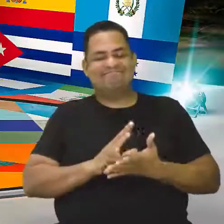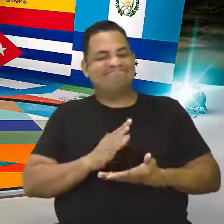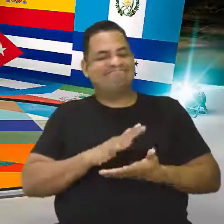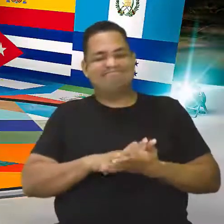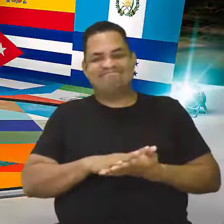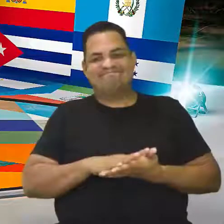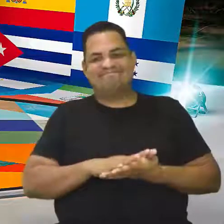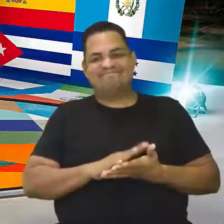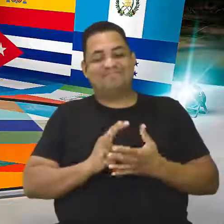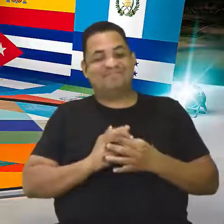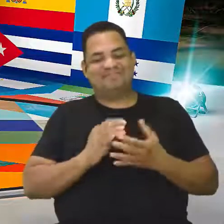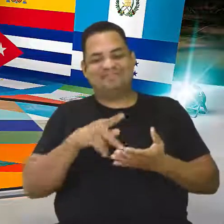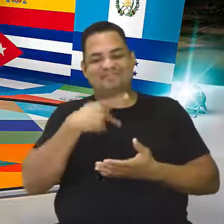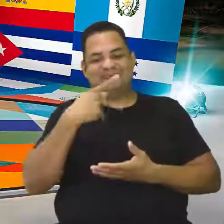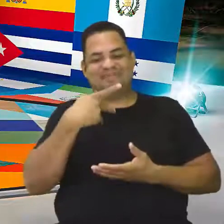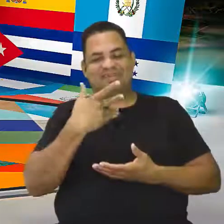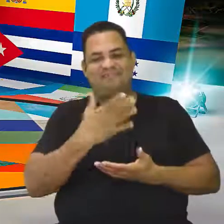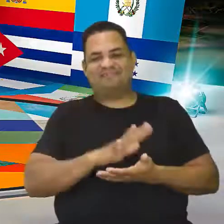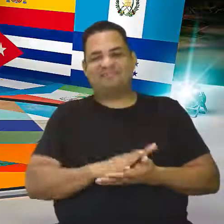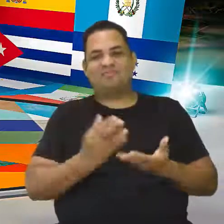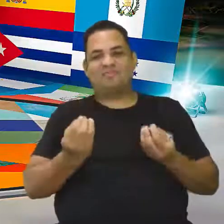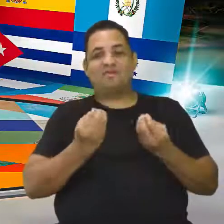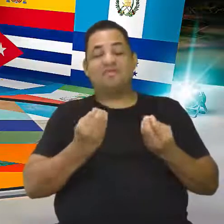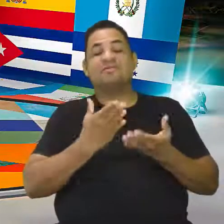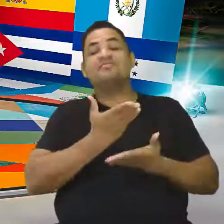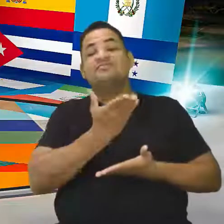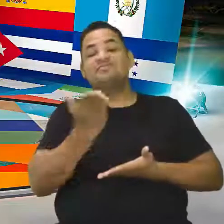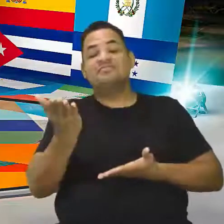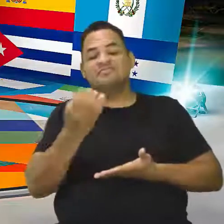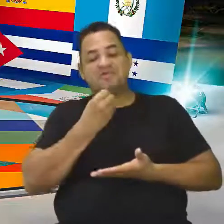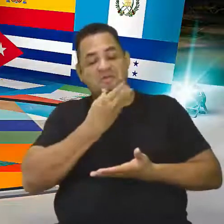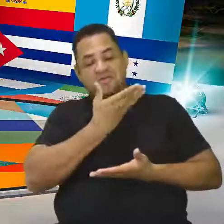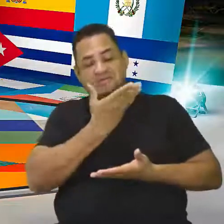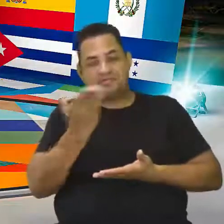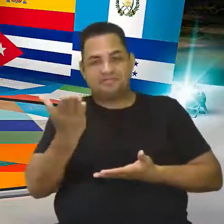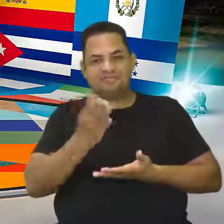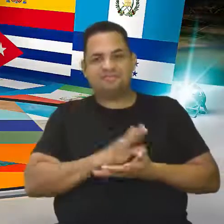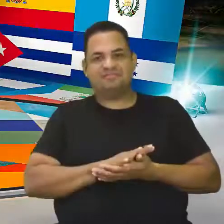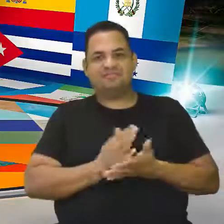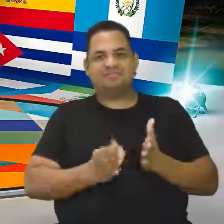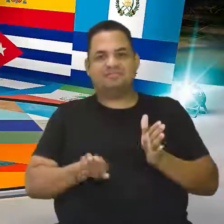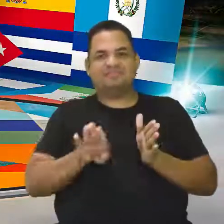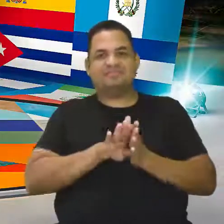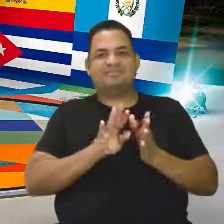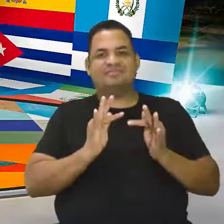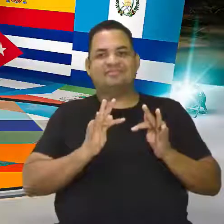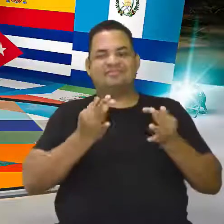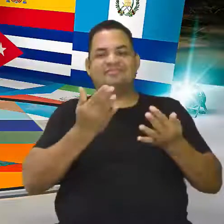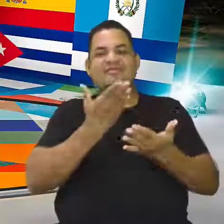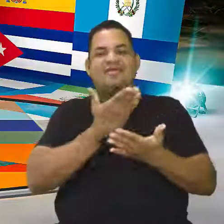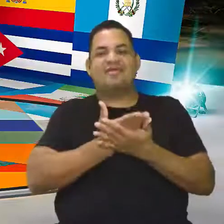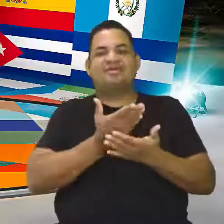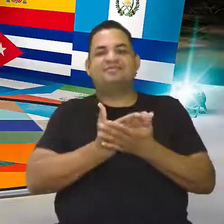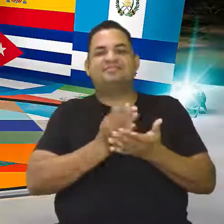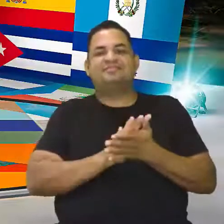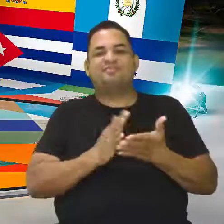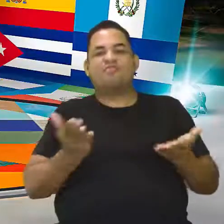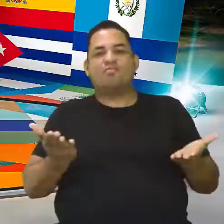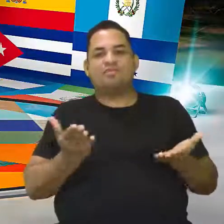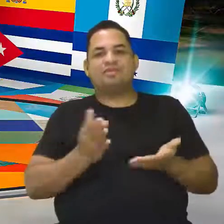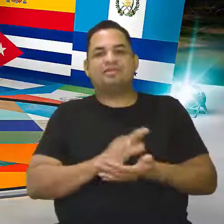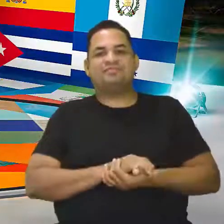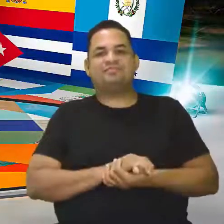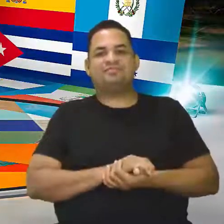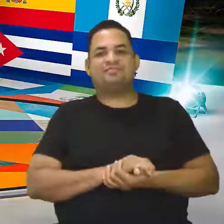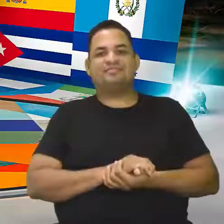Mas é assim mesmo, né? Fazer o quê? Ai. Como é que vocês estão? Chegando ao final das nossas aulas, pessoal.